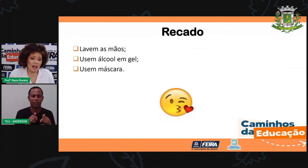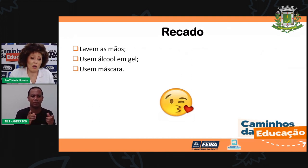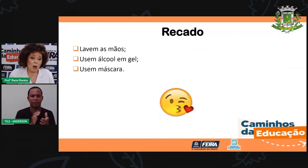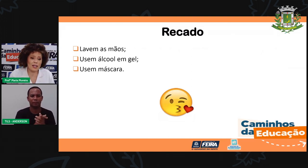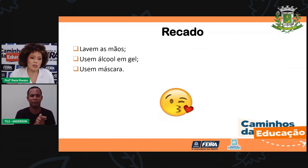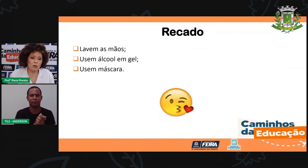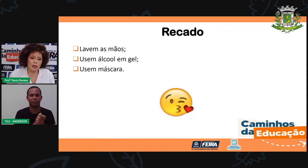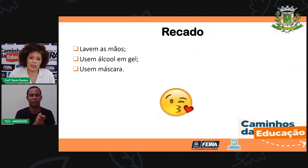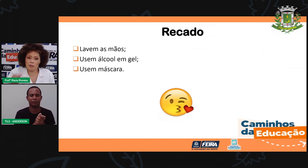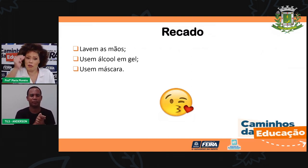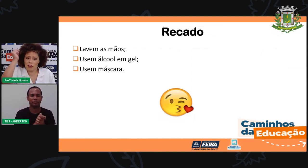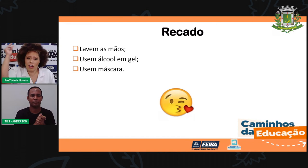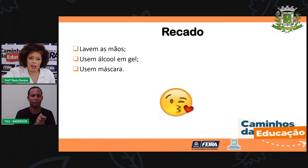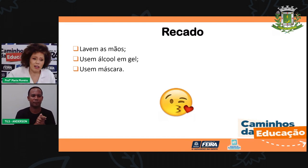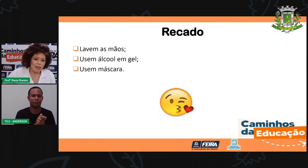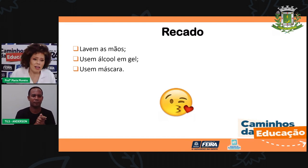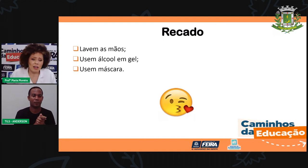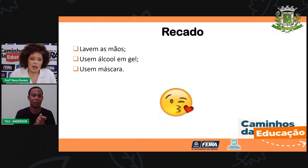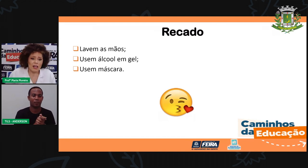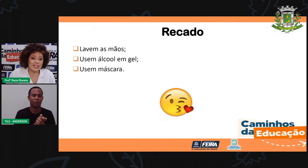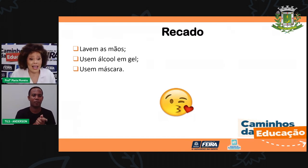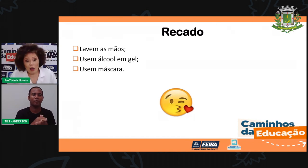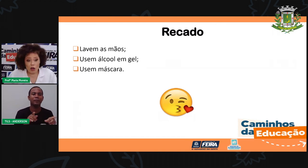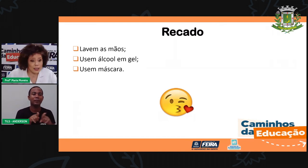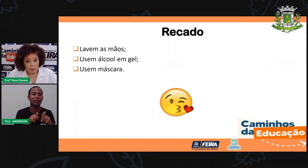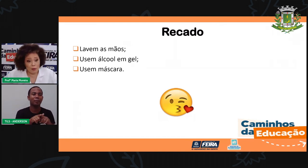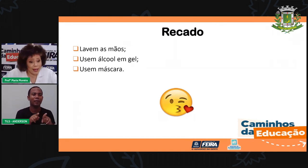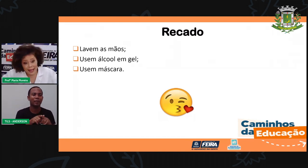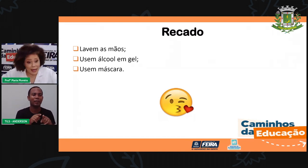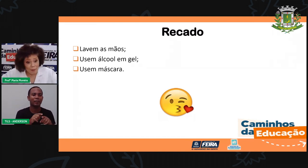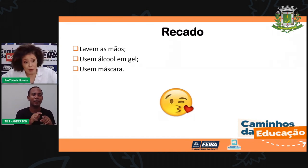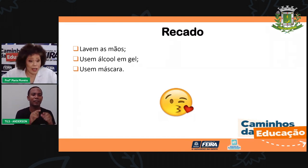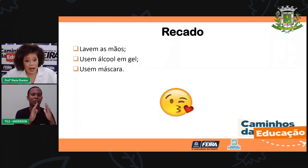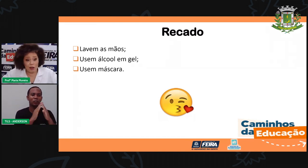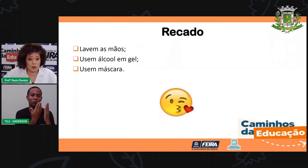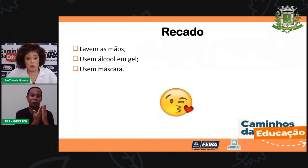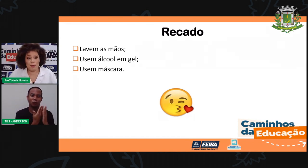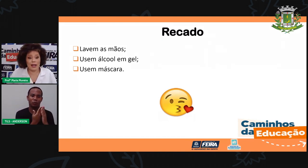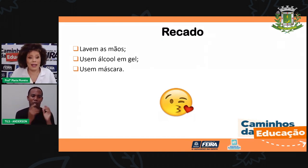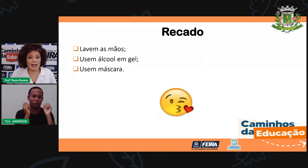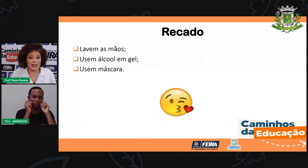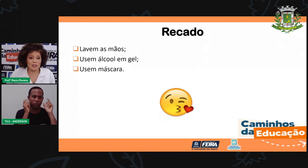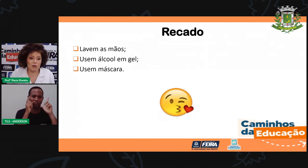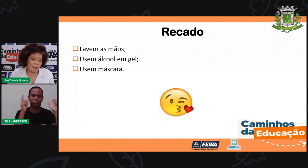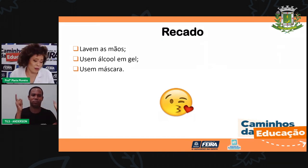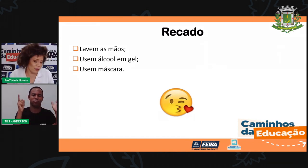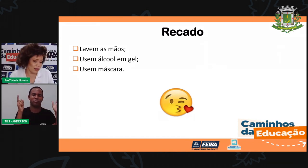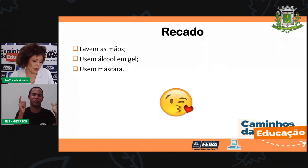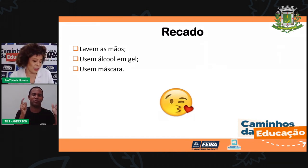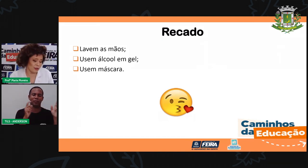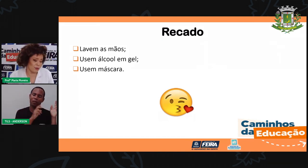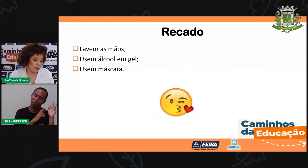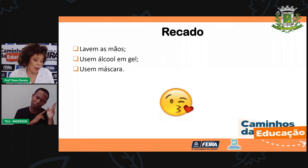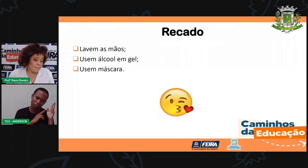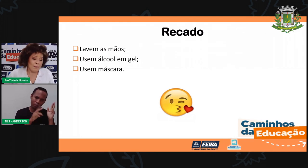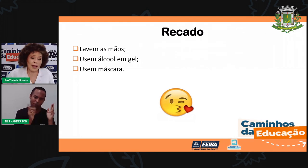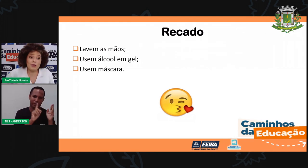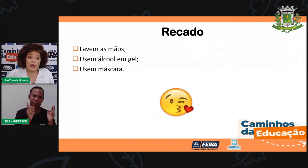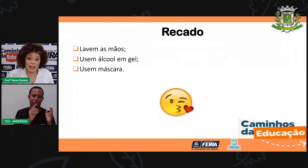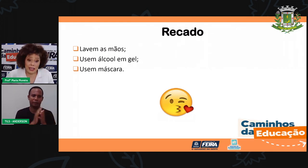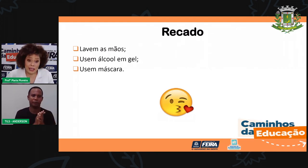Que estava quase dormindo. Então, meu filho, ó, sacode a poeira, porque aula de promaria e Anderson não é para dormir, não. Então,